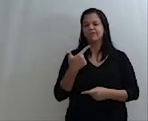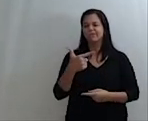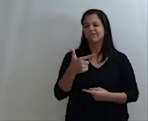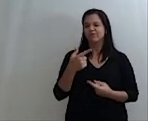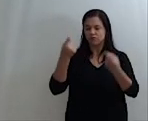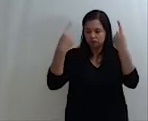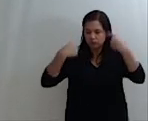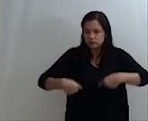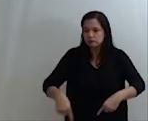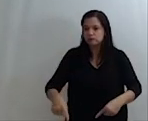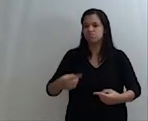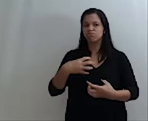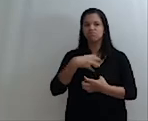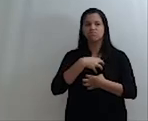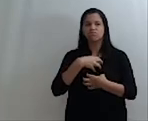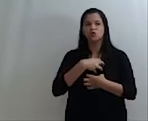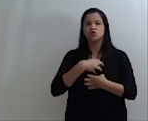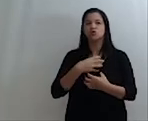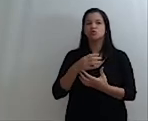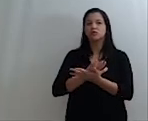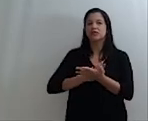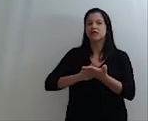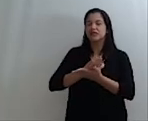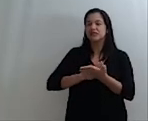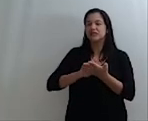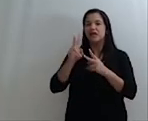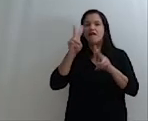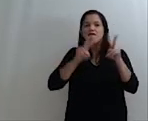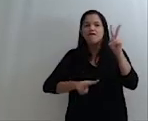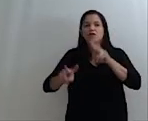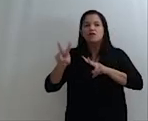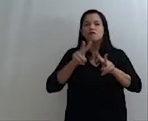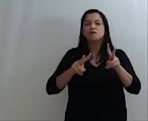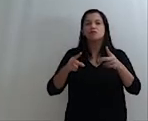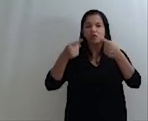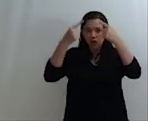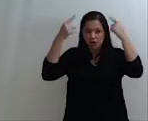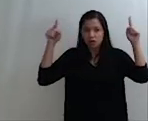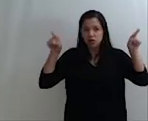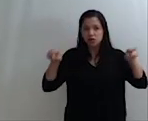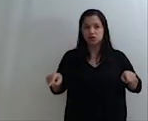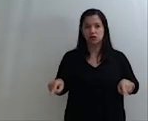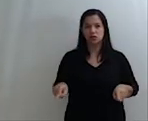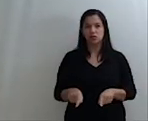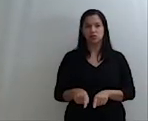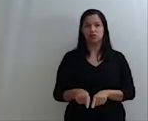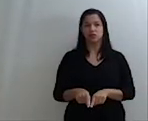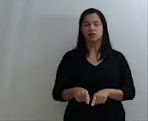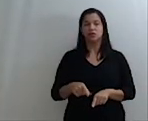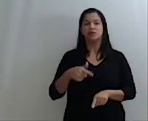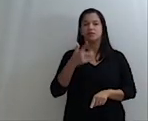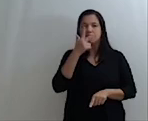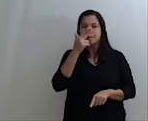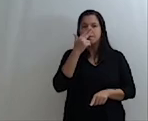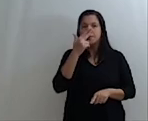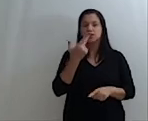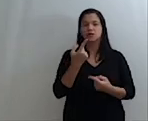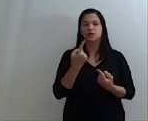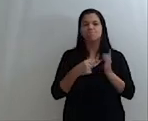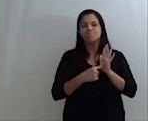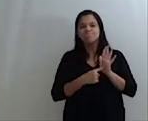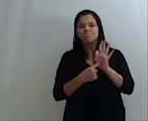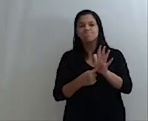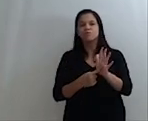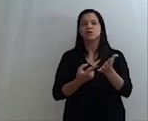e quase sempre uma visualização apenas do busto do sujeito que compromete tudo isso a idoneidade e confiabilidade